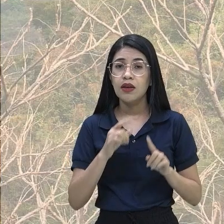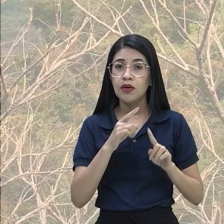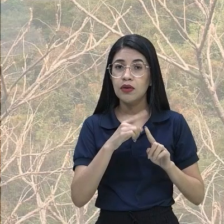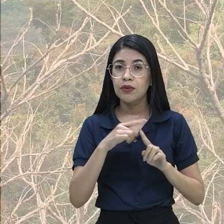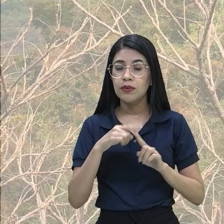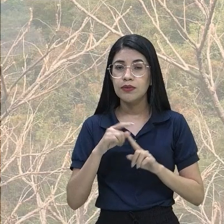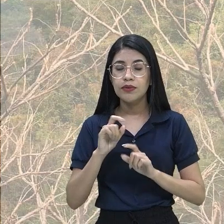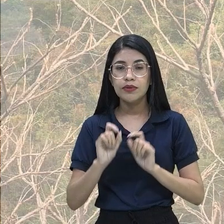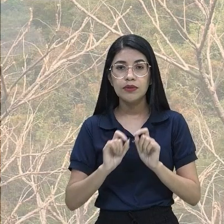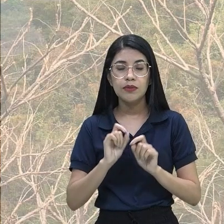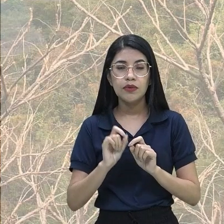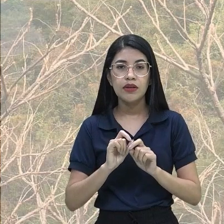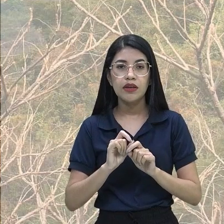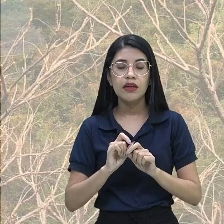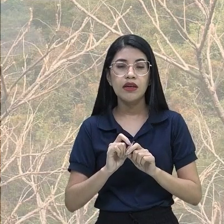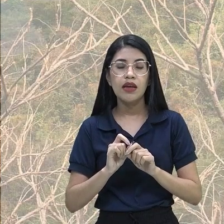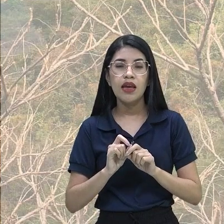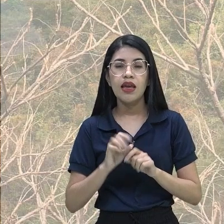consideradas